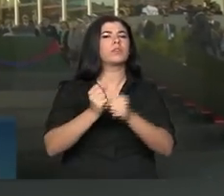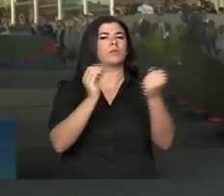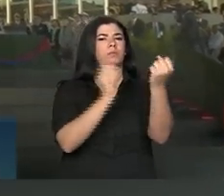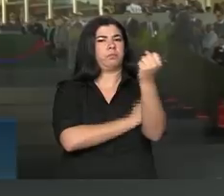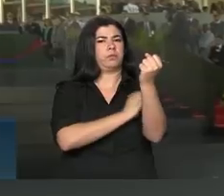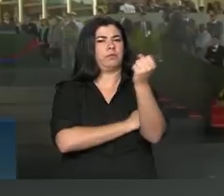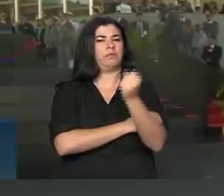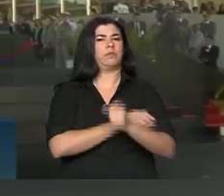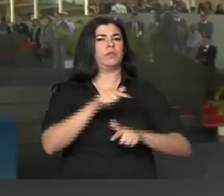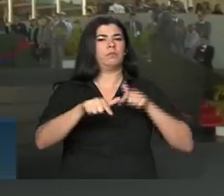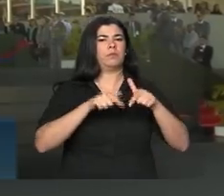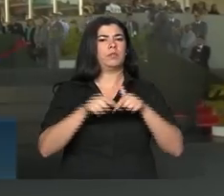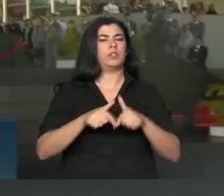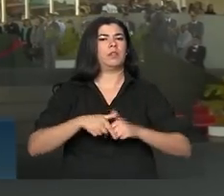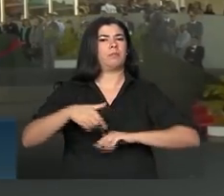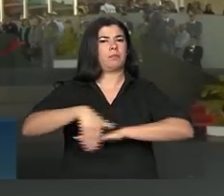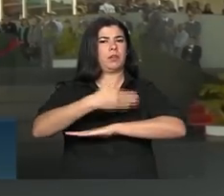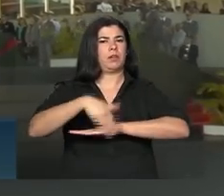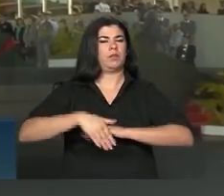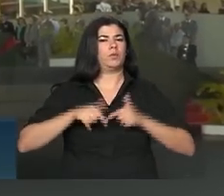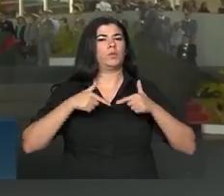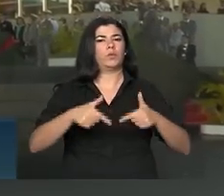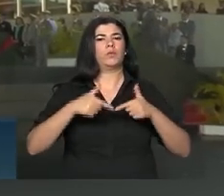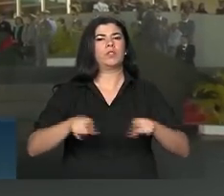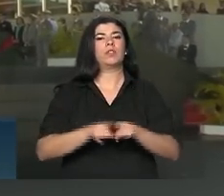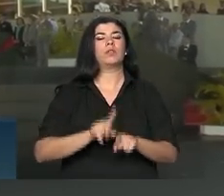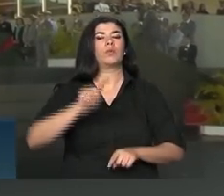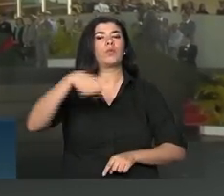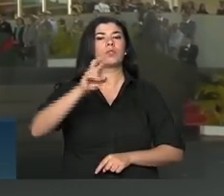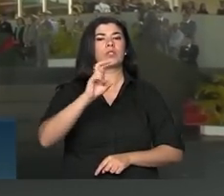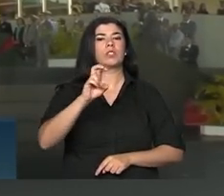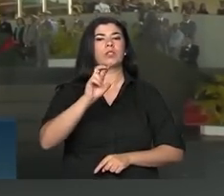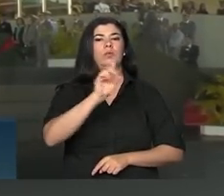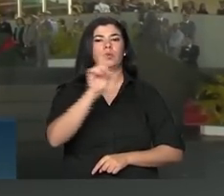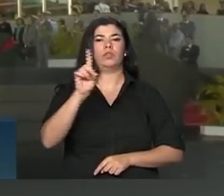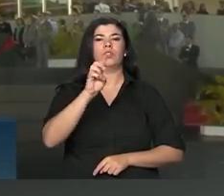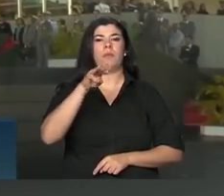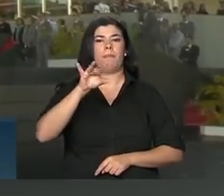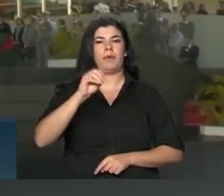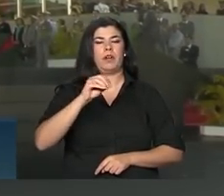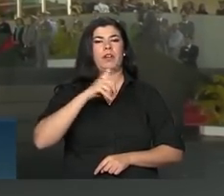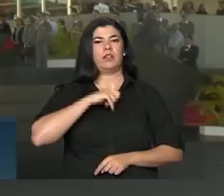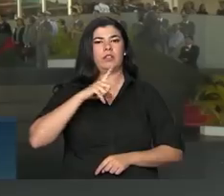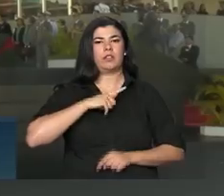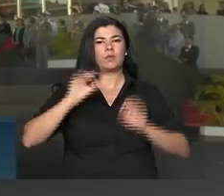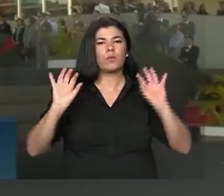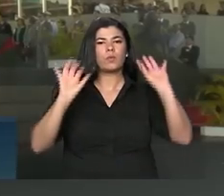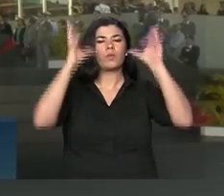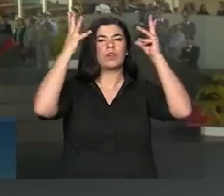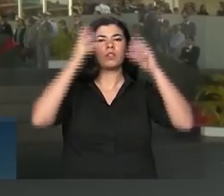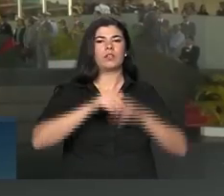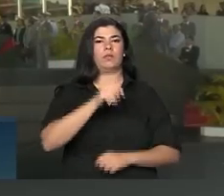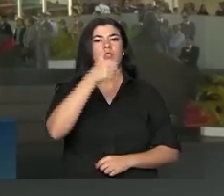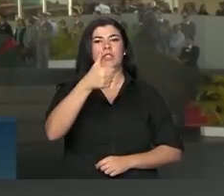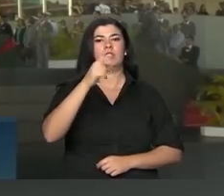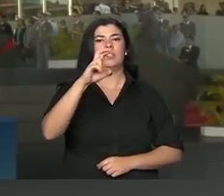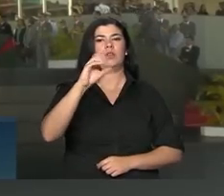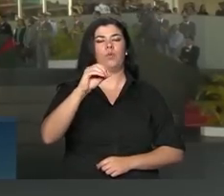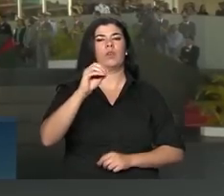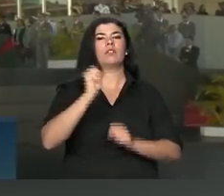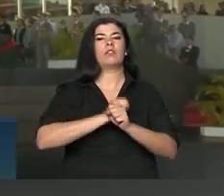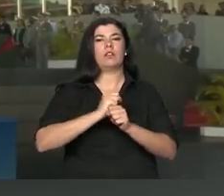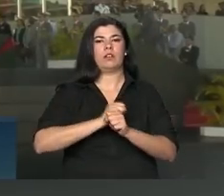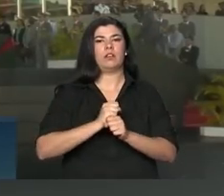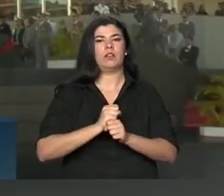terrestre. No próximo dia 5 de maio, comemoraremos os 150 anos de nascimento do